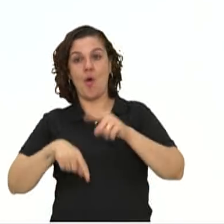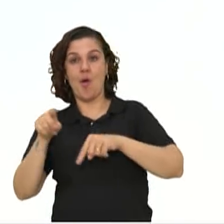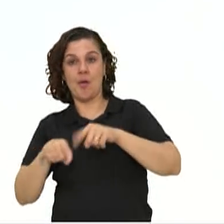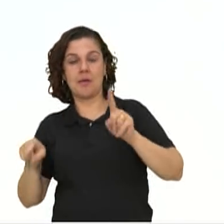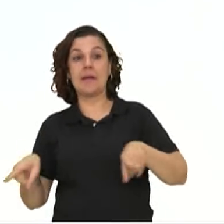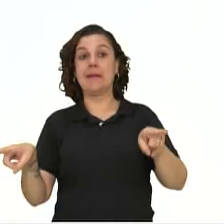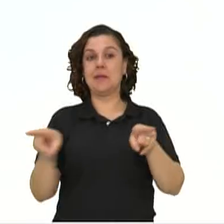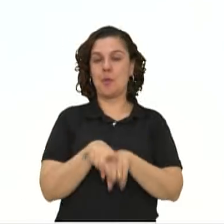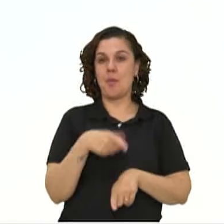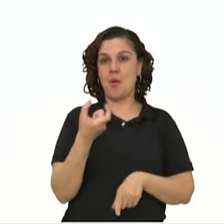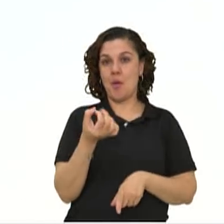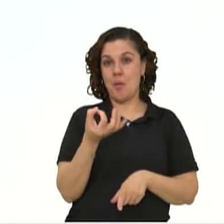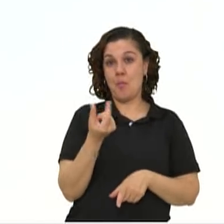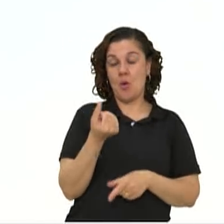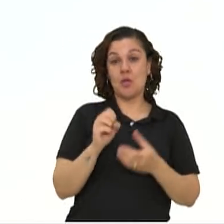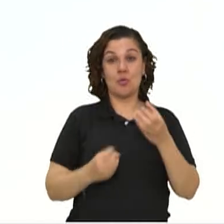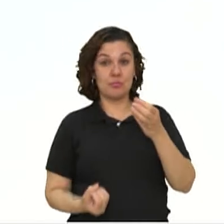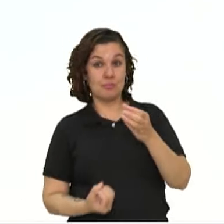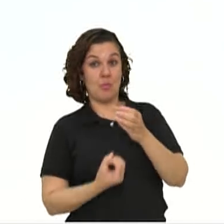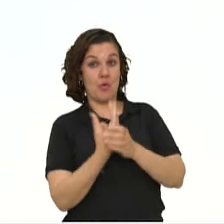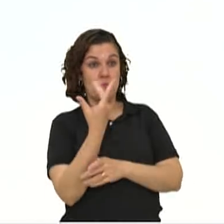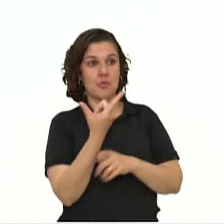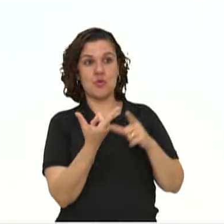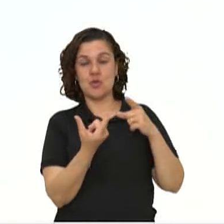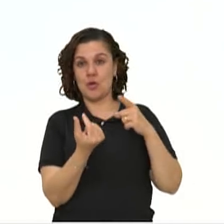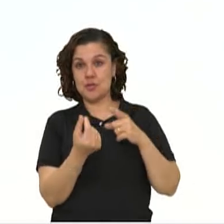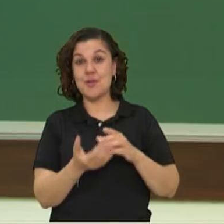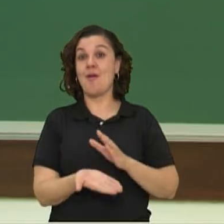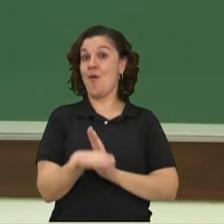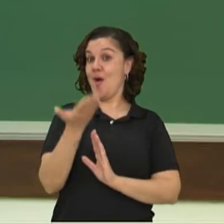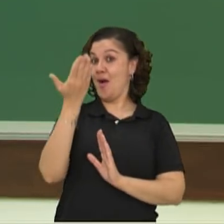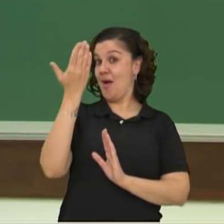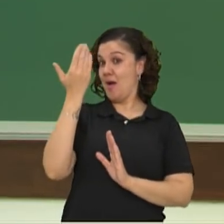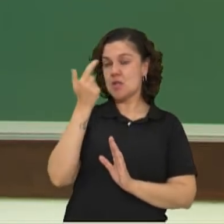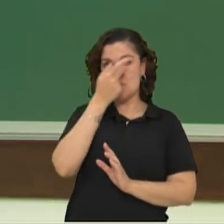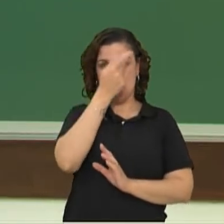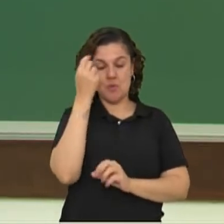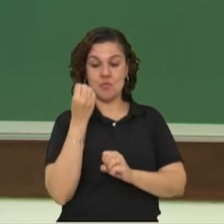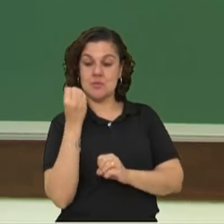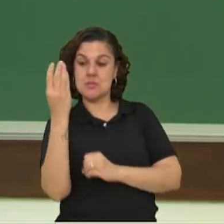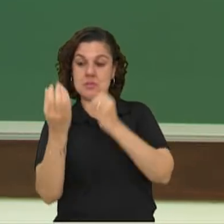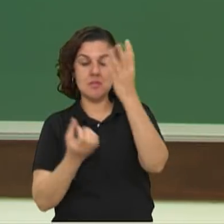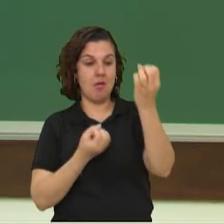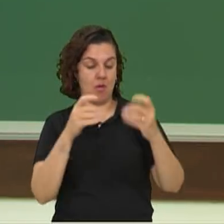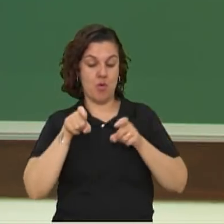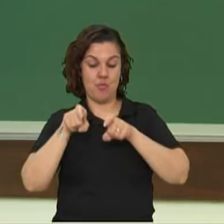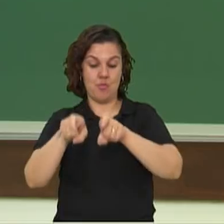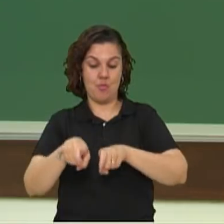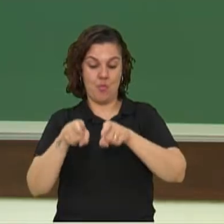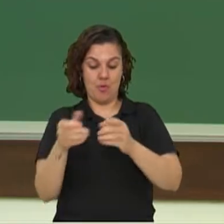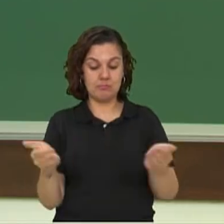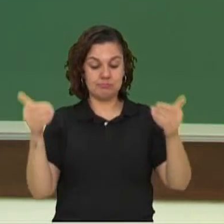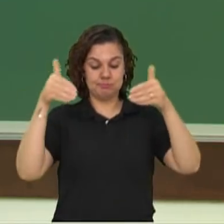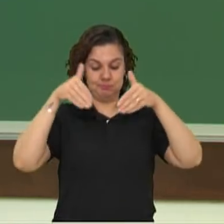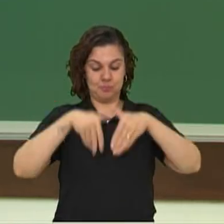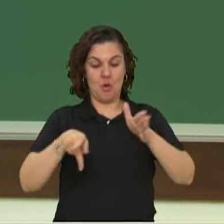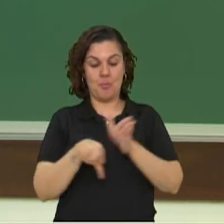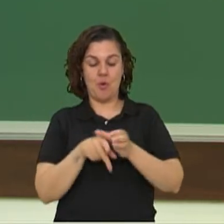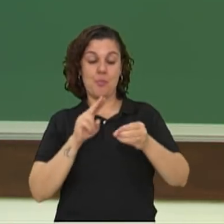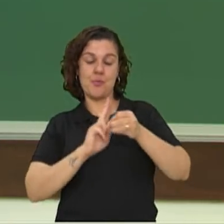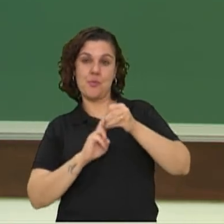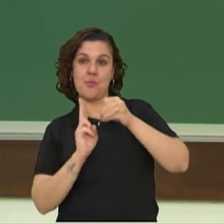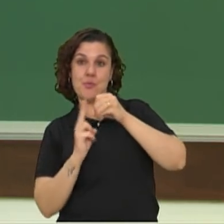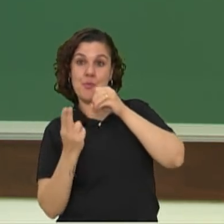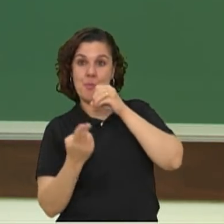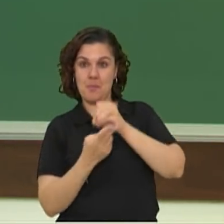da moeda. Houve o ressurgimento do dinheiro. Então, as pessoas começaram a sair do campo, né, e ir para as cidades, para os espaços